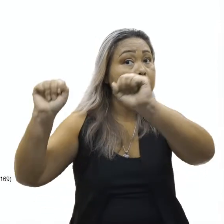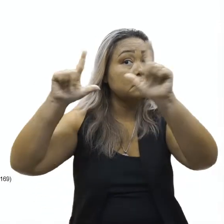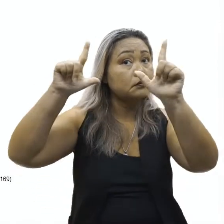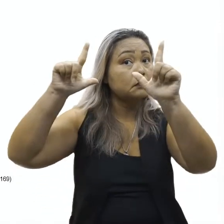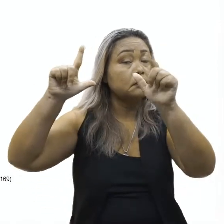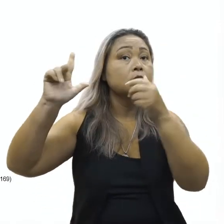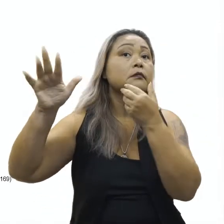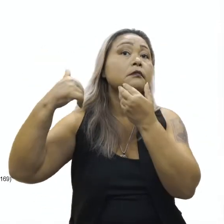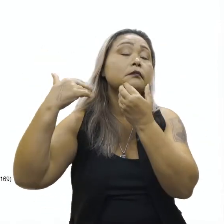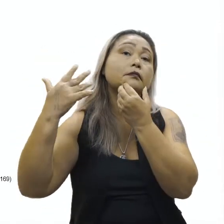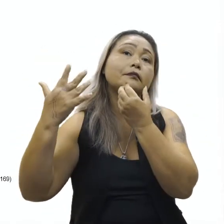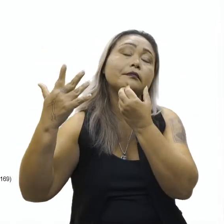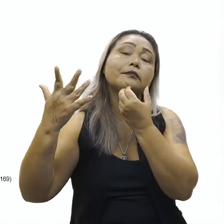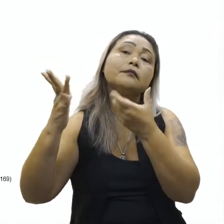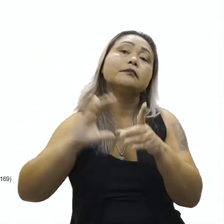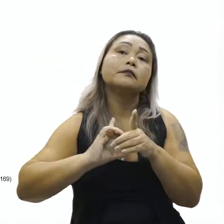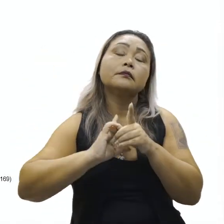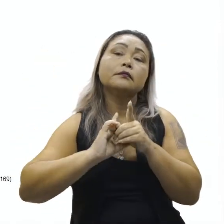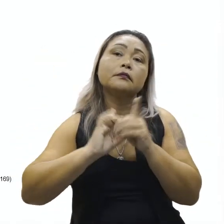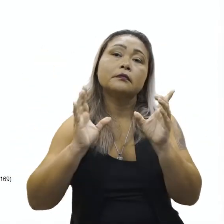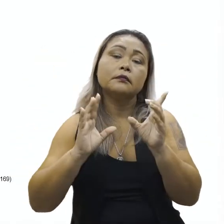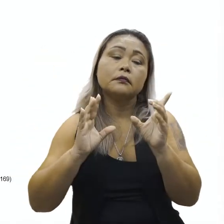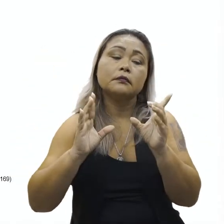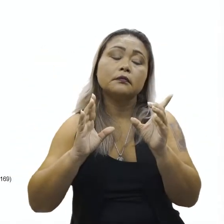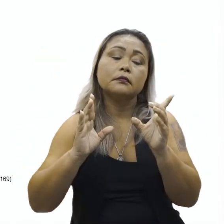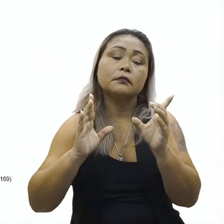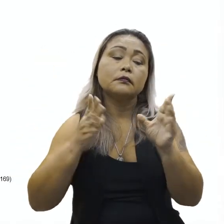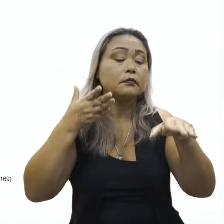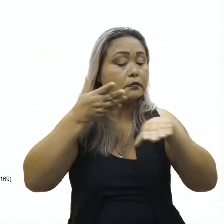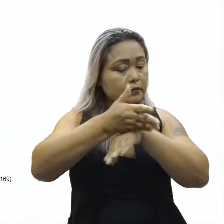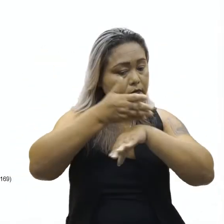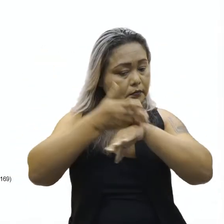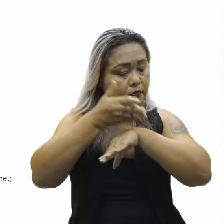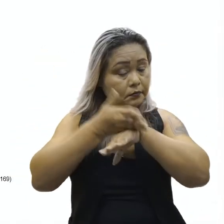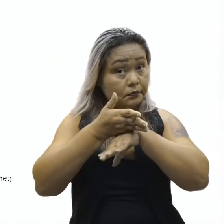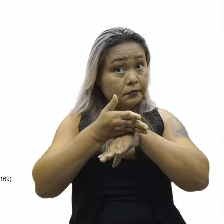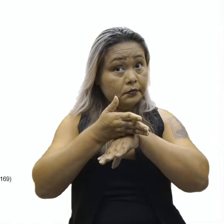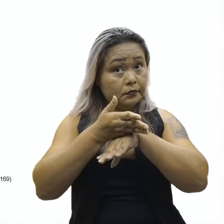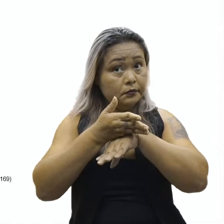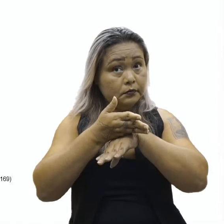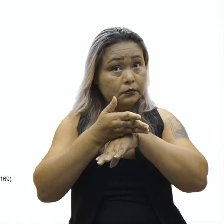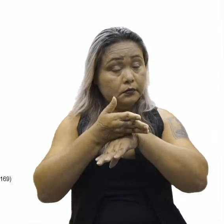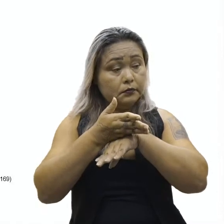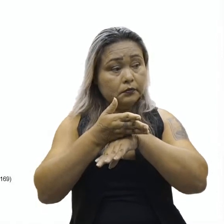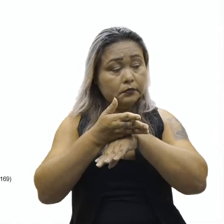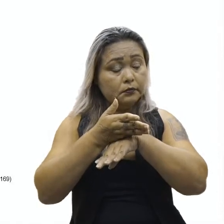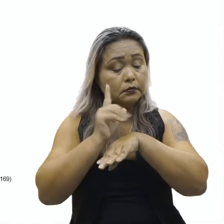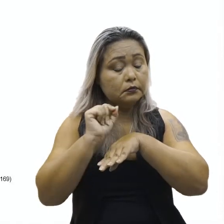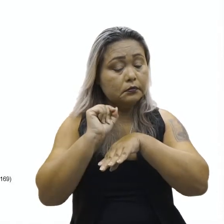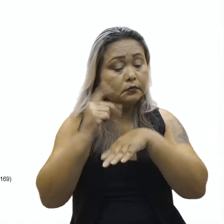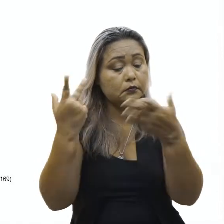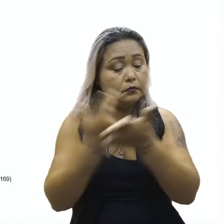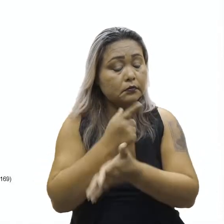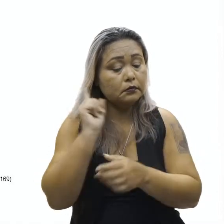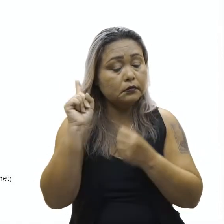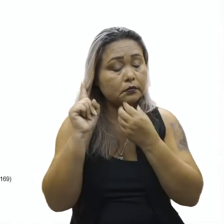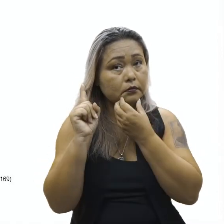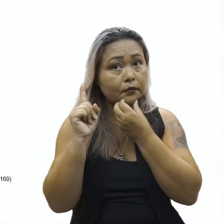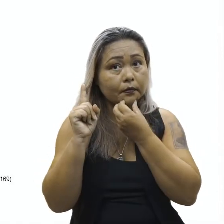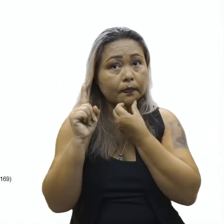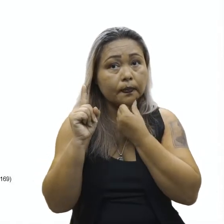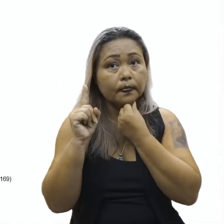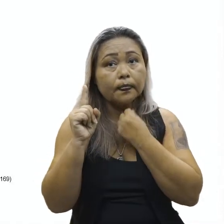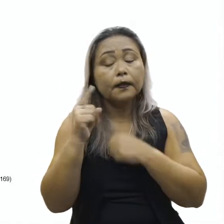nós temos a democracia participativa. O que acontece aqui nesse tipo de